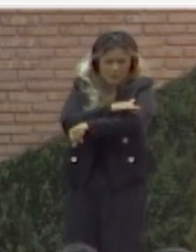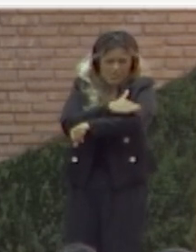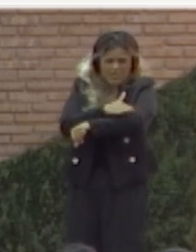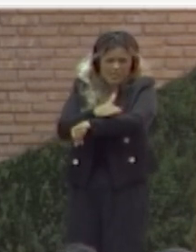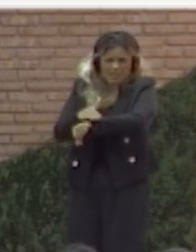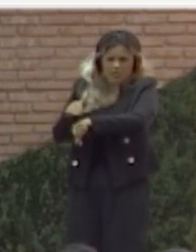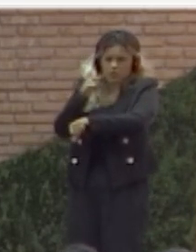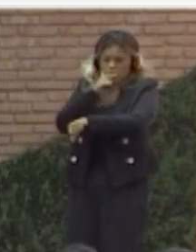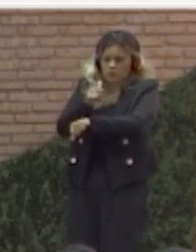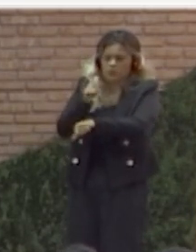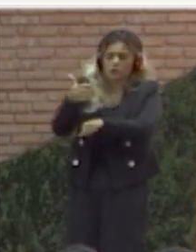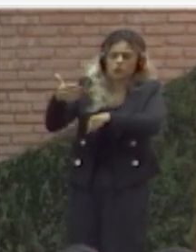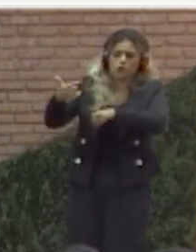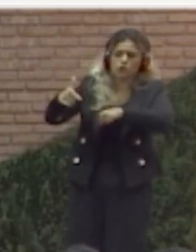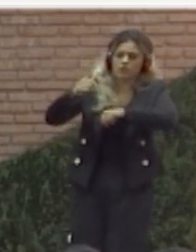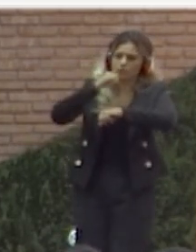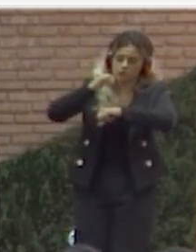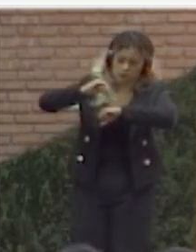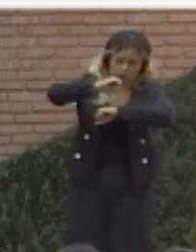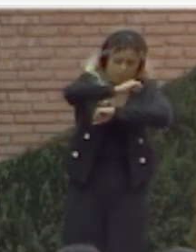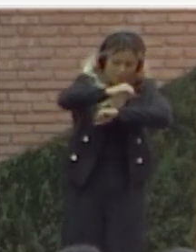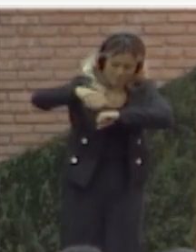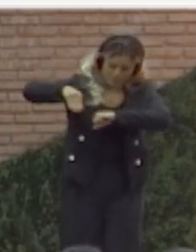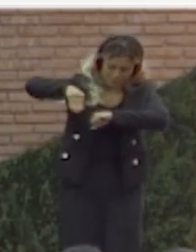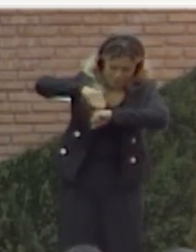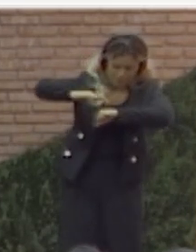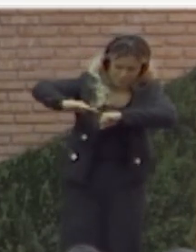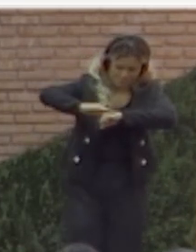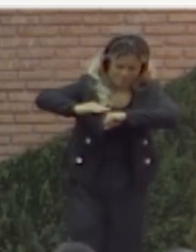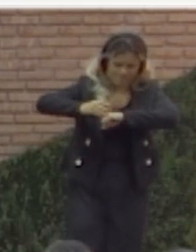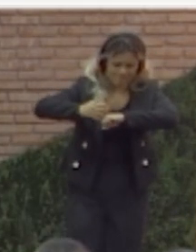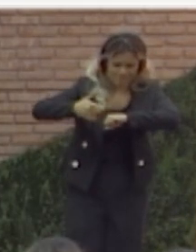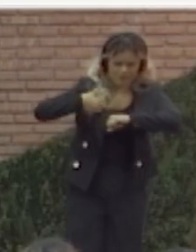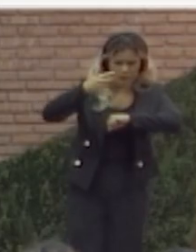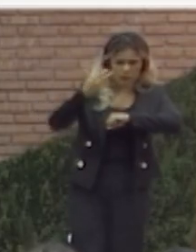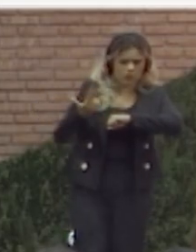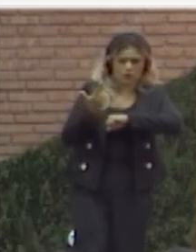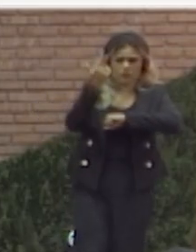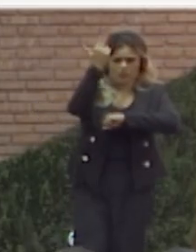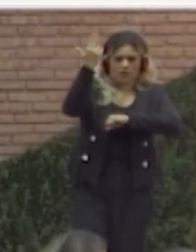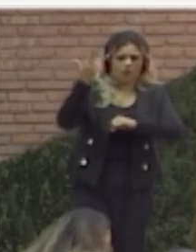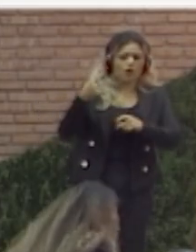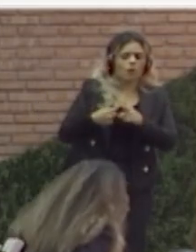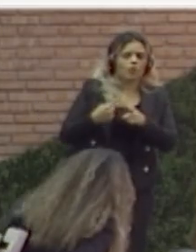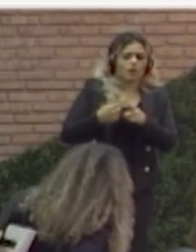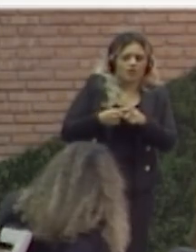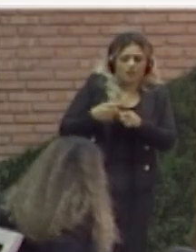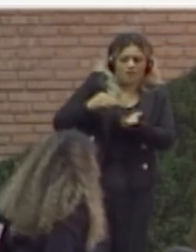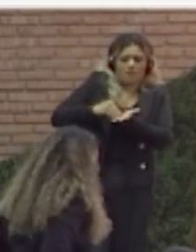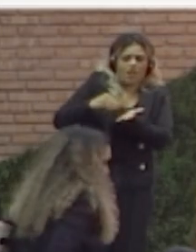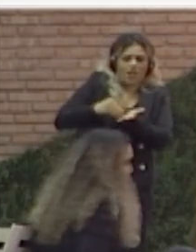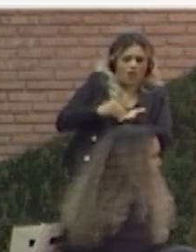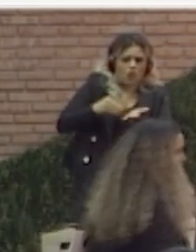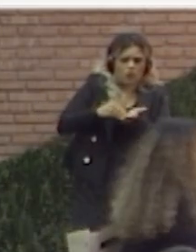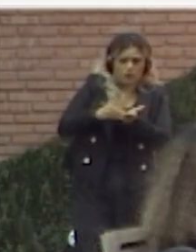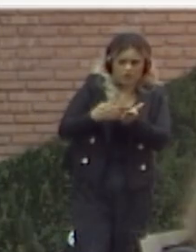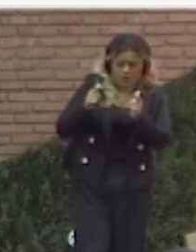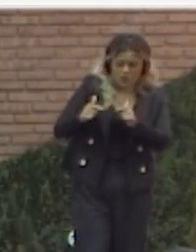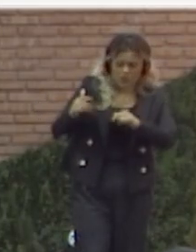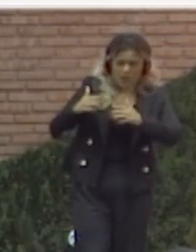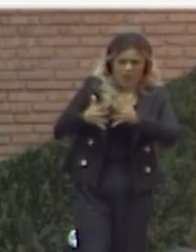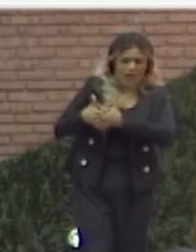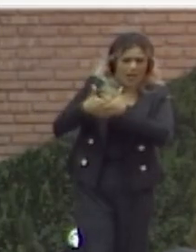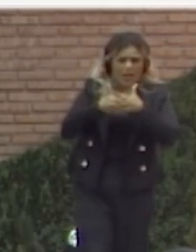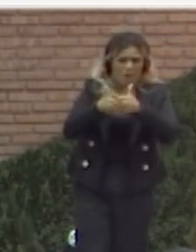acessíveis, então você não tem canteiro, você não consegue entregar a obra por causa da falta de canteiro. Então,